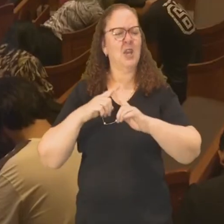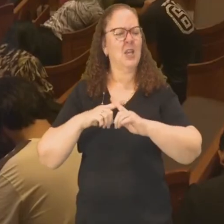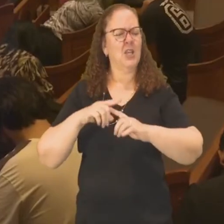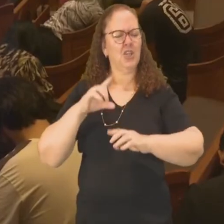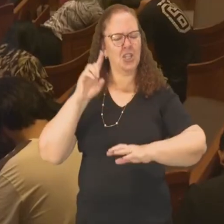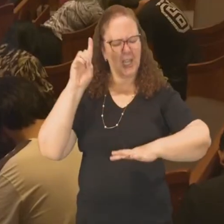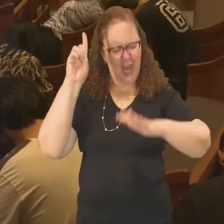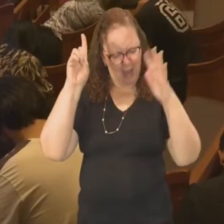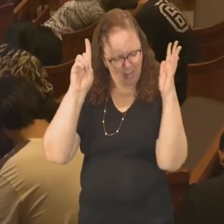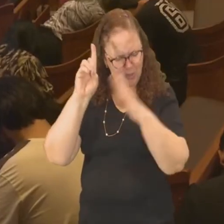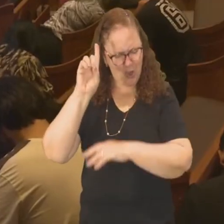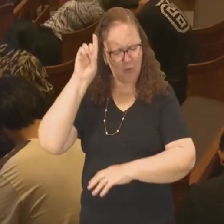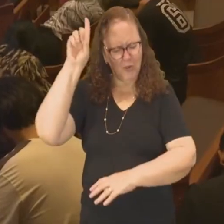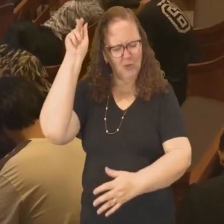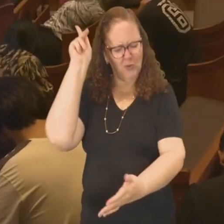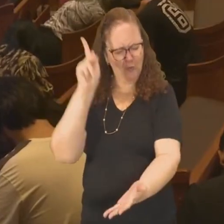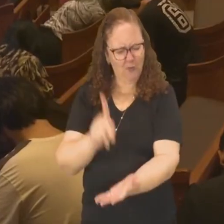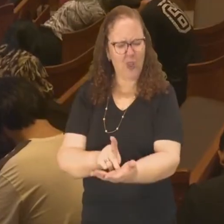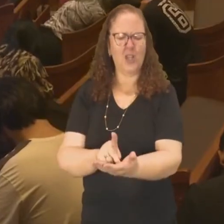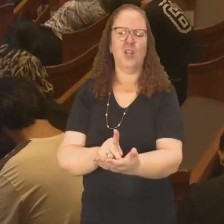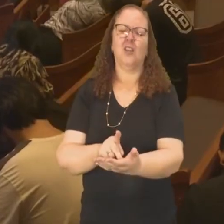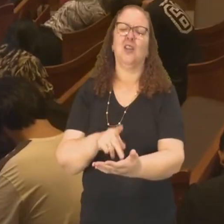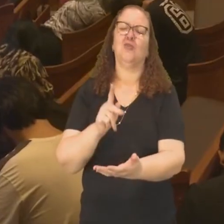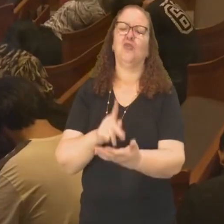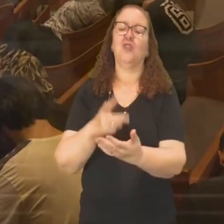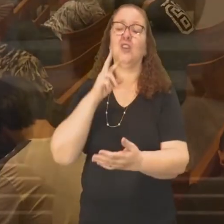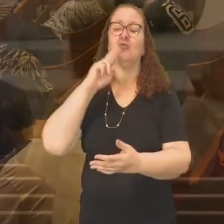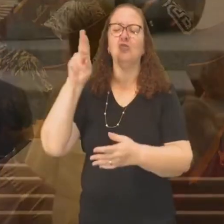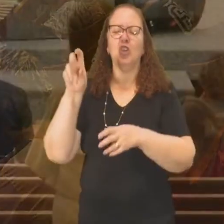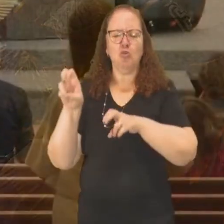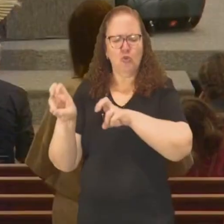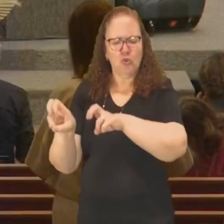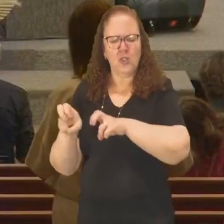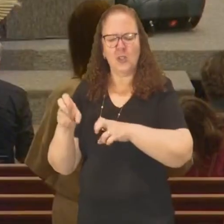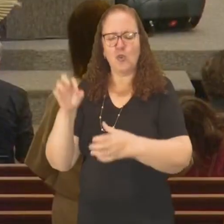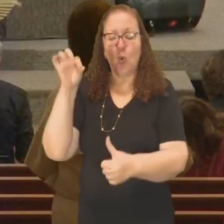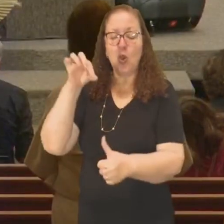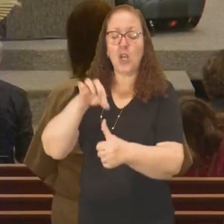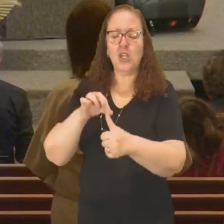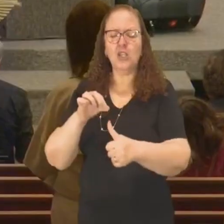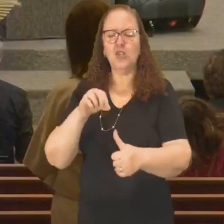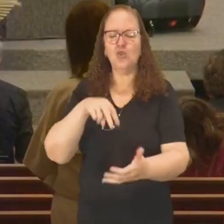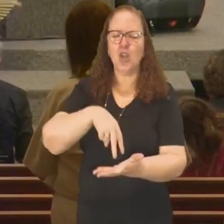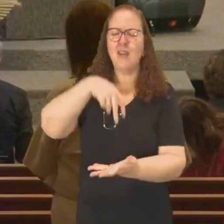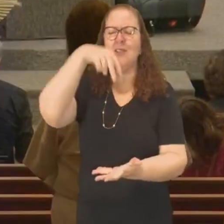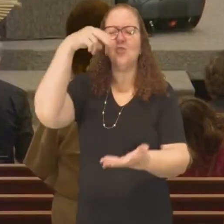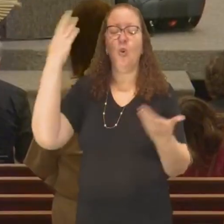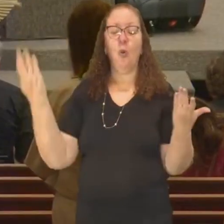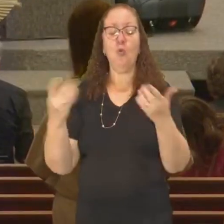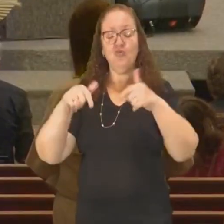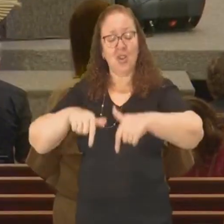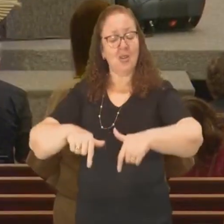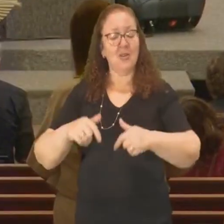Deus verdadeiro, Senhor, o Senhor dos exércitos, o Cristo ressurreto, que está aqui nessa noite.